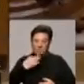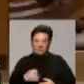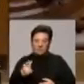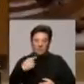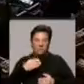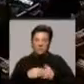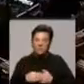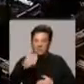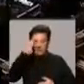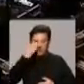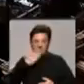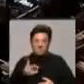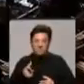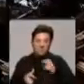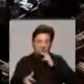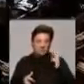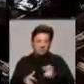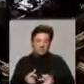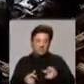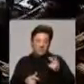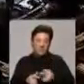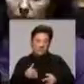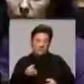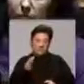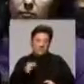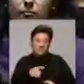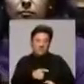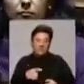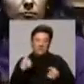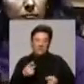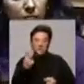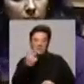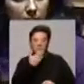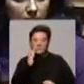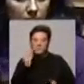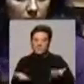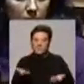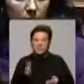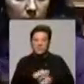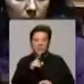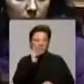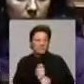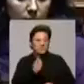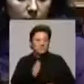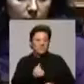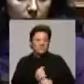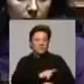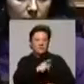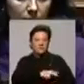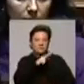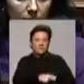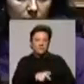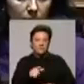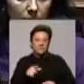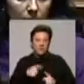líder capaz. Na resposta, o ataque do PCP. Tem dois pesos e duas medidas relativamente às exigências que faz aos portugueses,